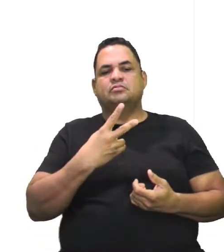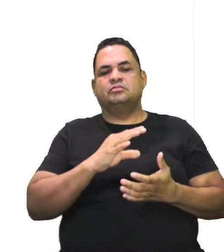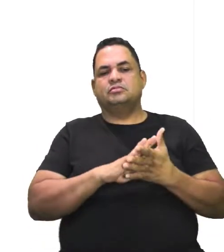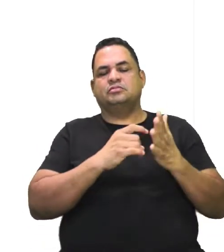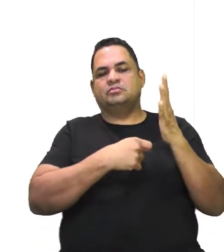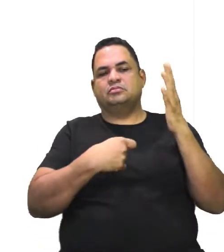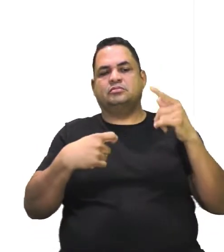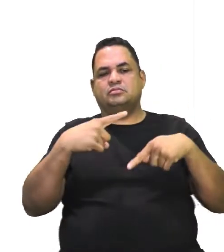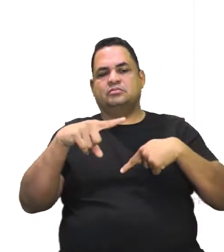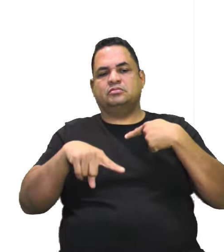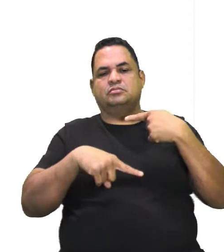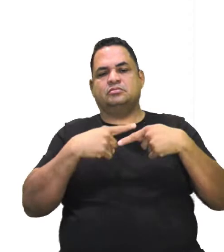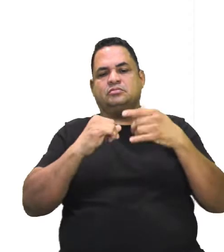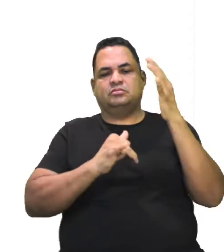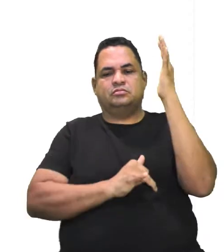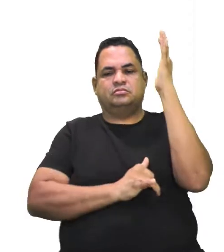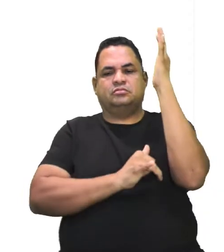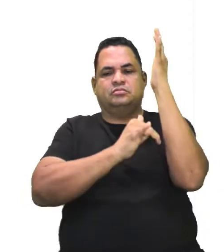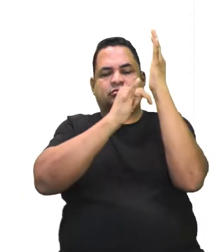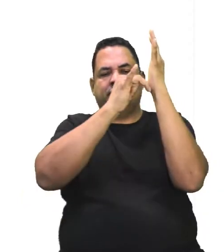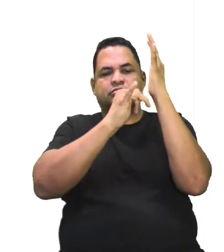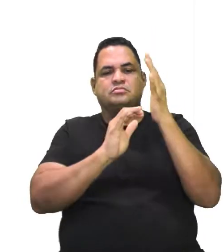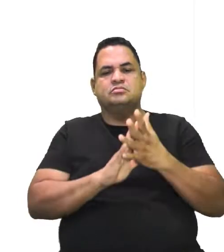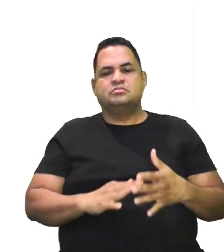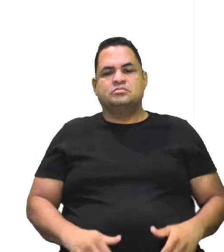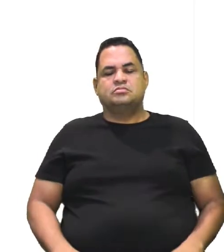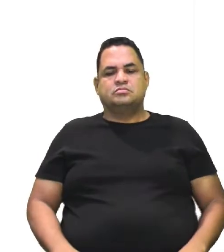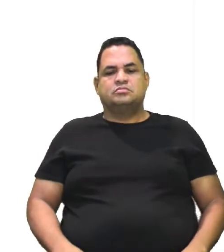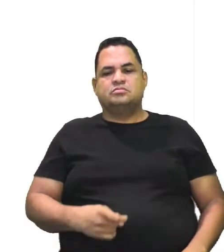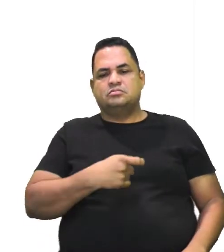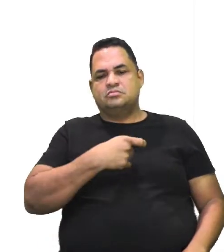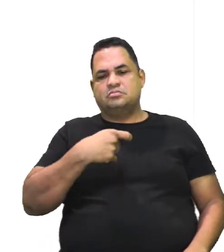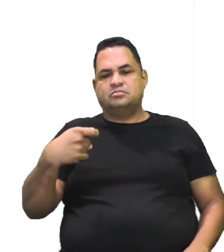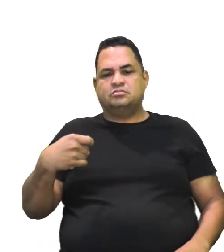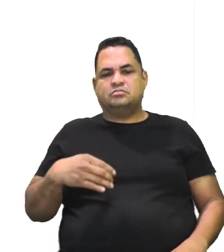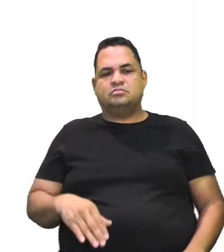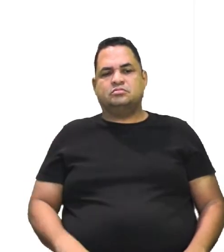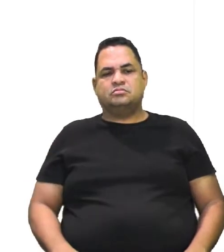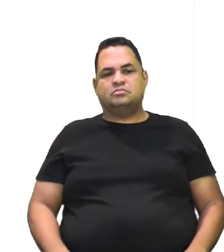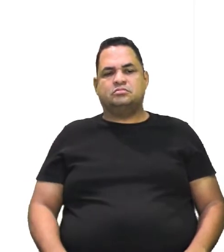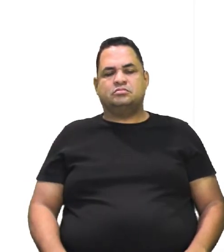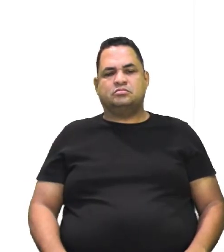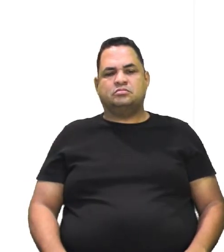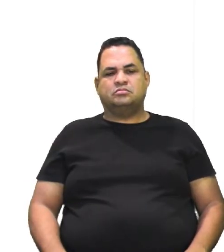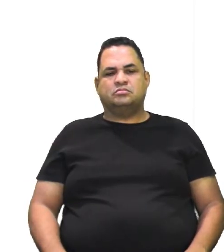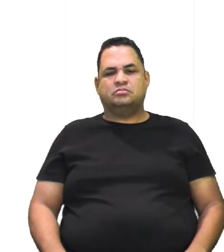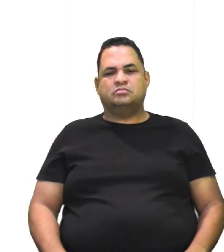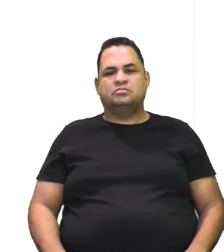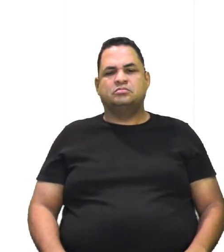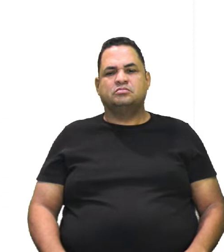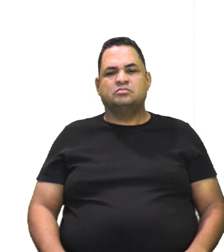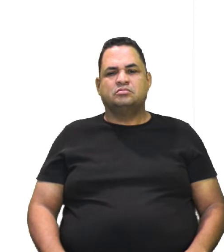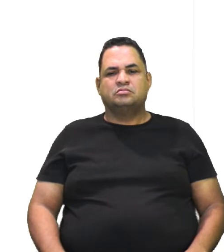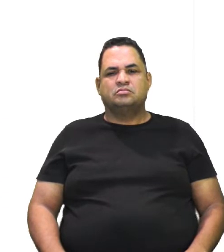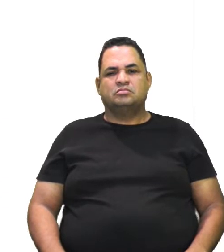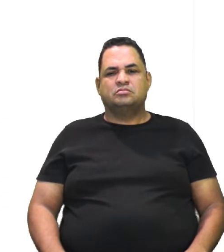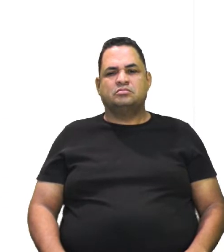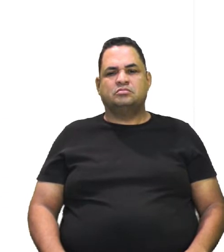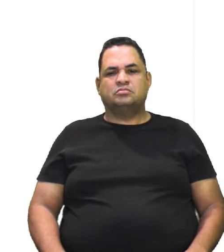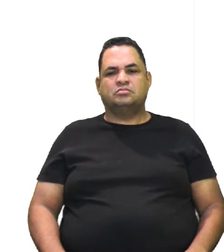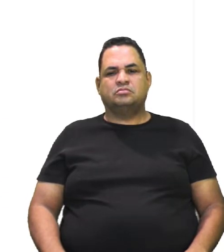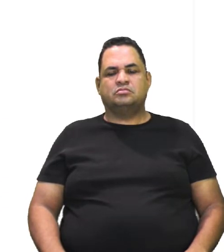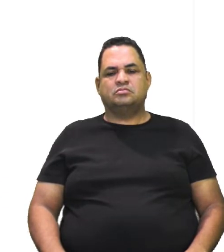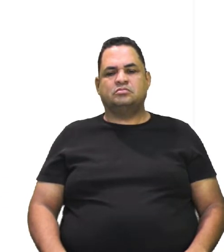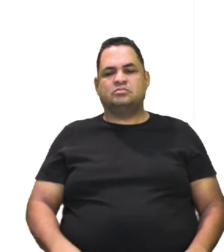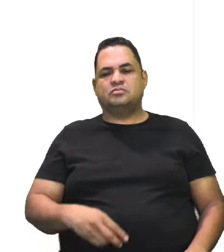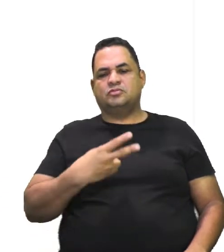X, depois a informação de Y. Tá em cima do eixo X, zerou para o Y, tá? Então, 2 e 0. letra C,